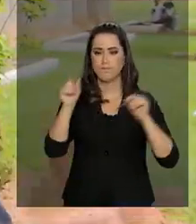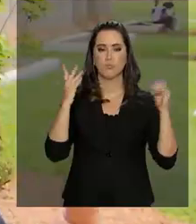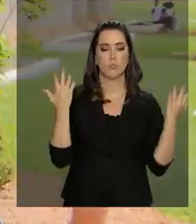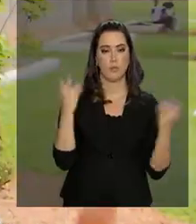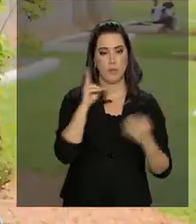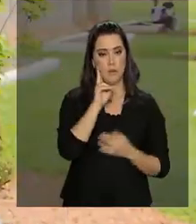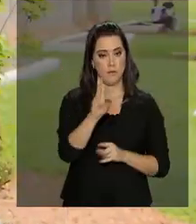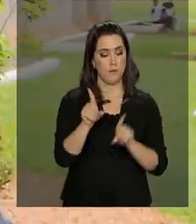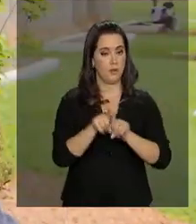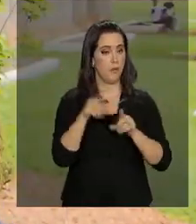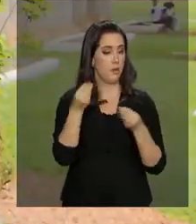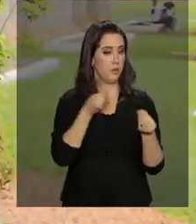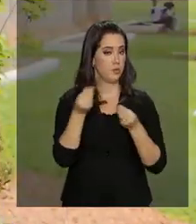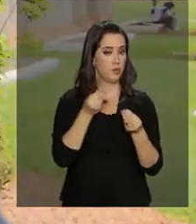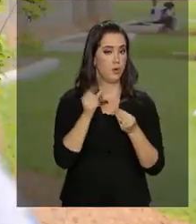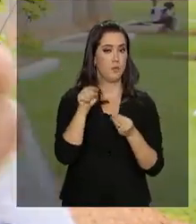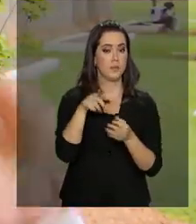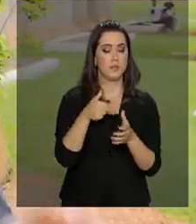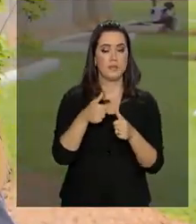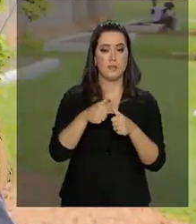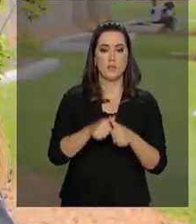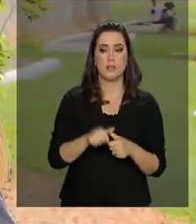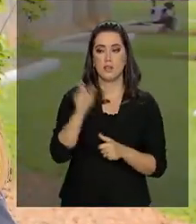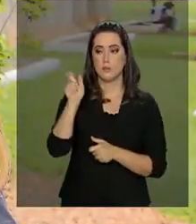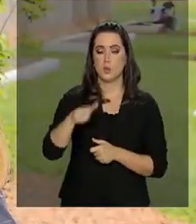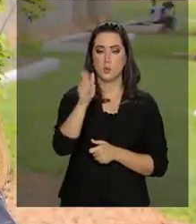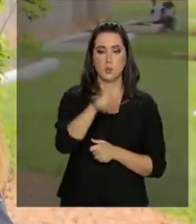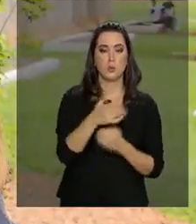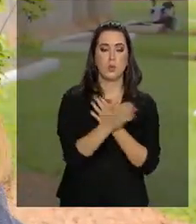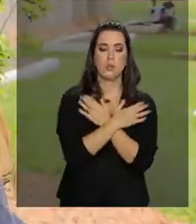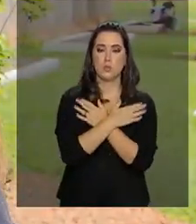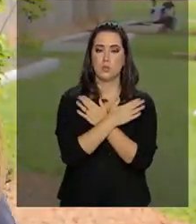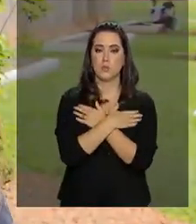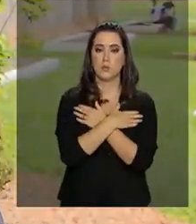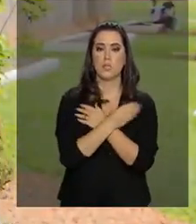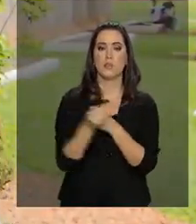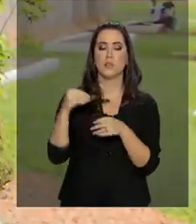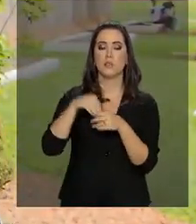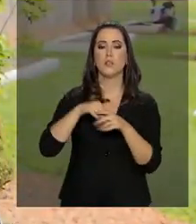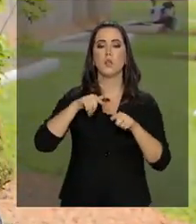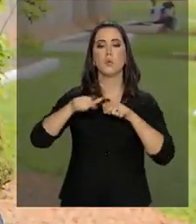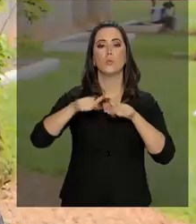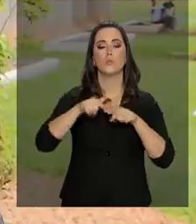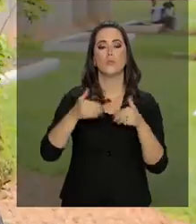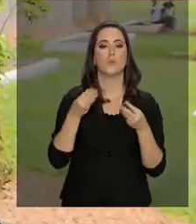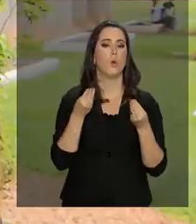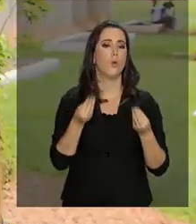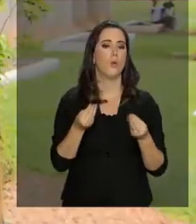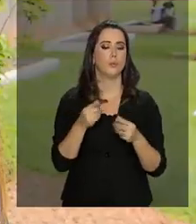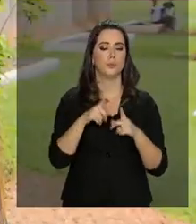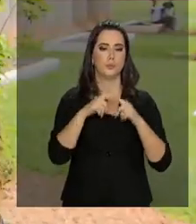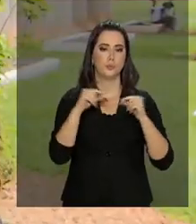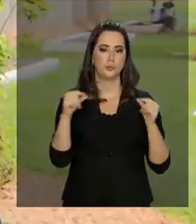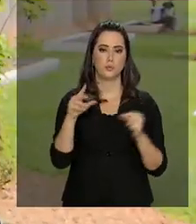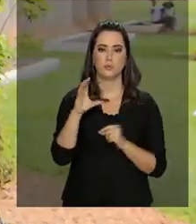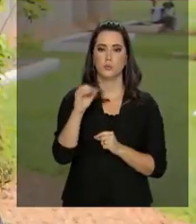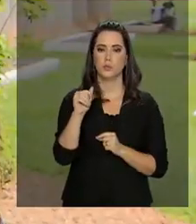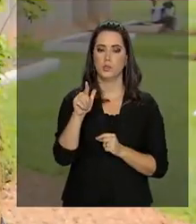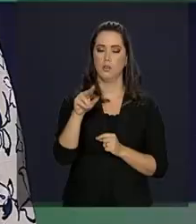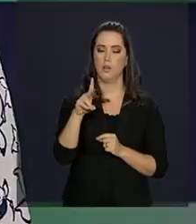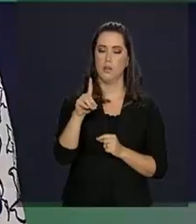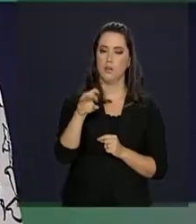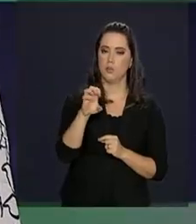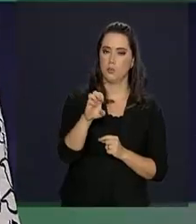o encaminhamento e a recolocação dessas pessoas desempregadas no mercado de trabalho. De Brasília, Cleide